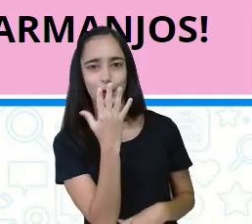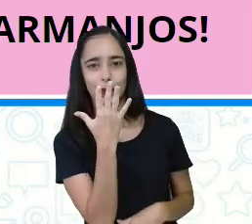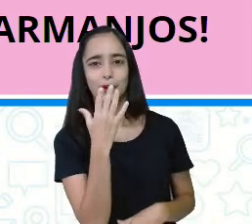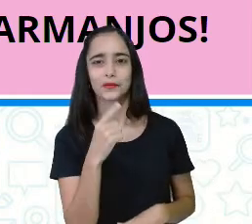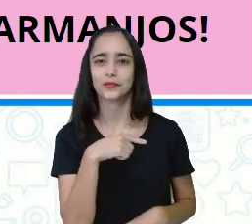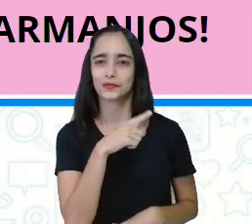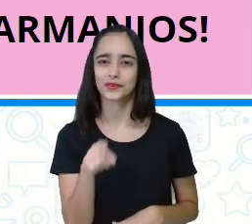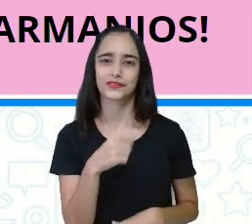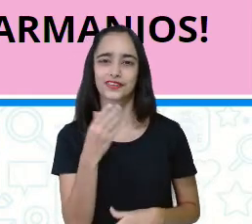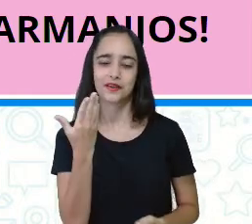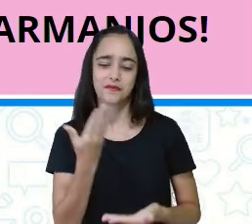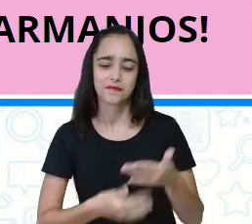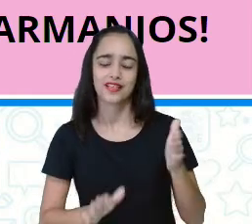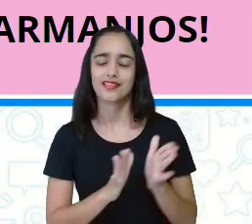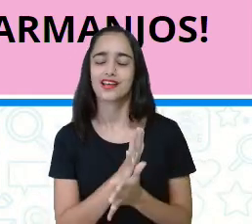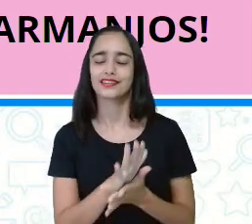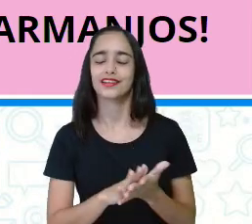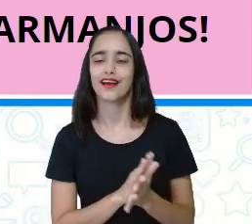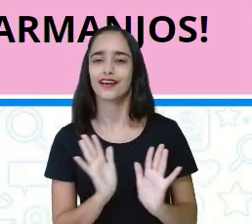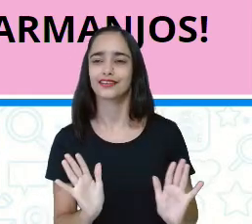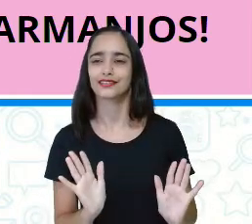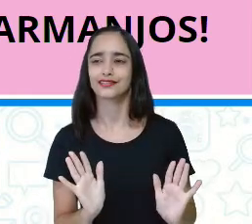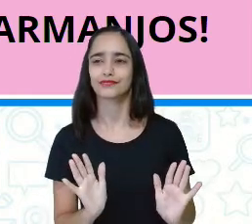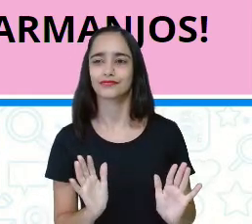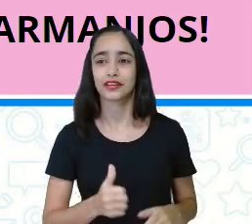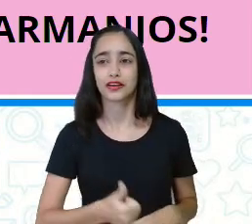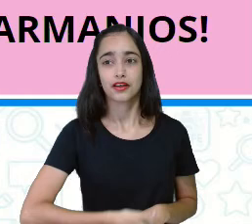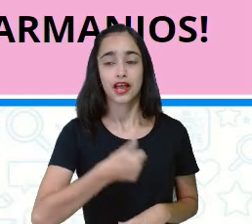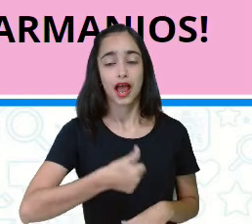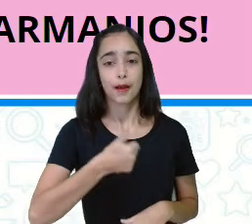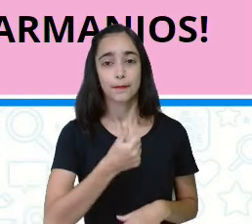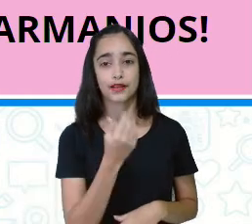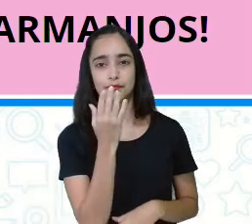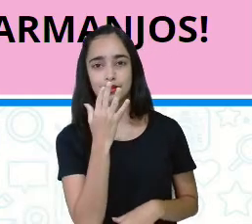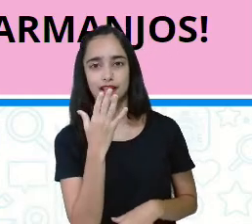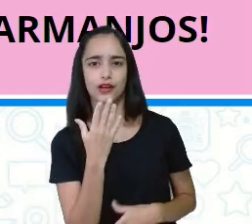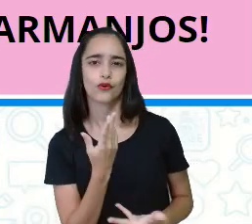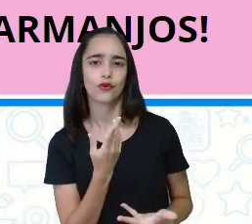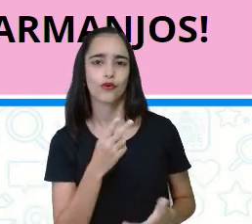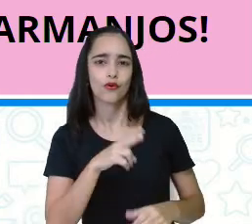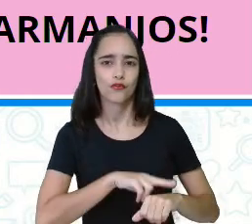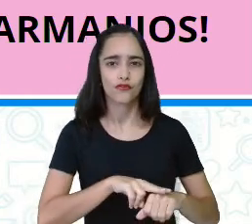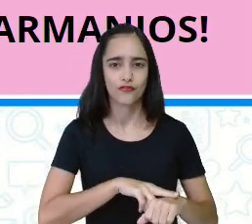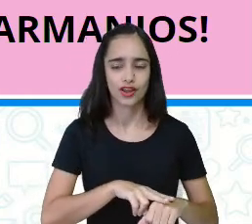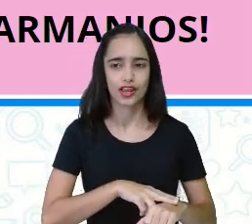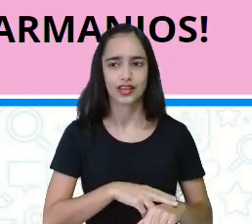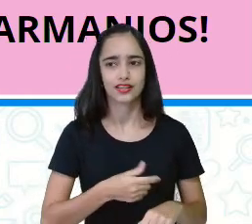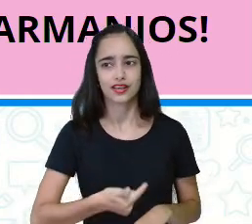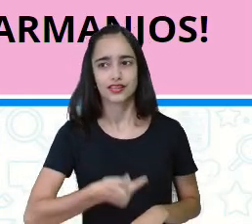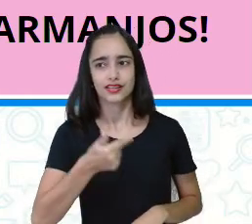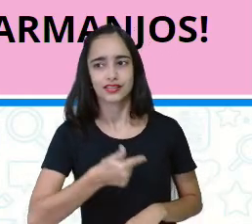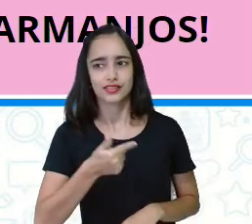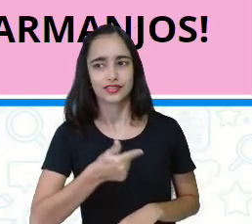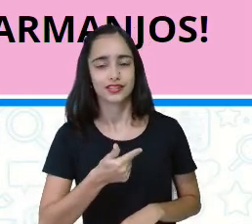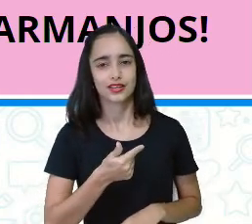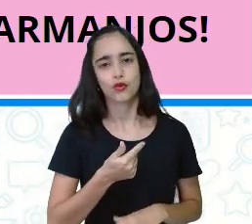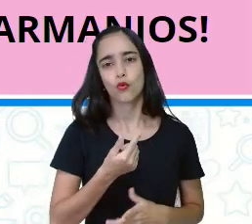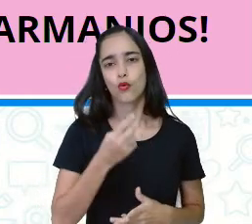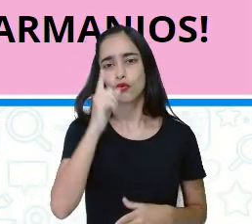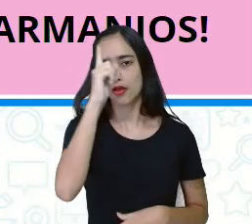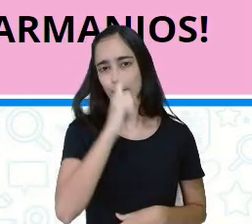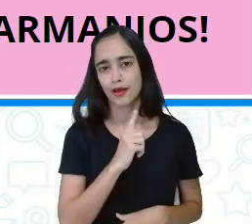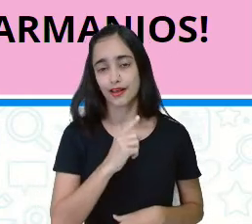se perder. A primeira estrofe de verde, a segunda de amarelo e a terceira cor de rosa,